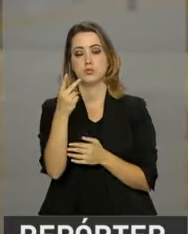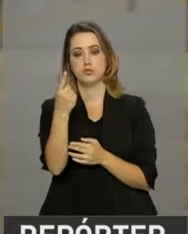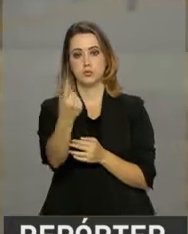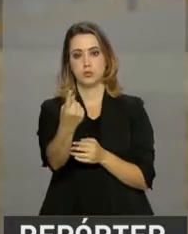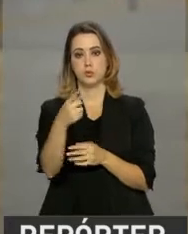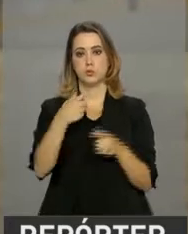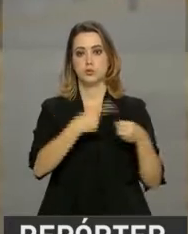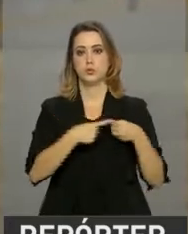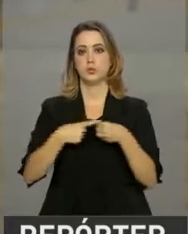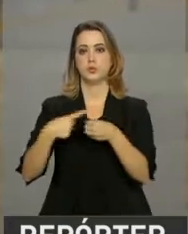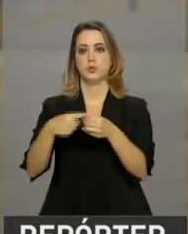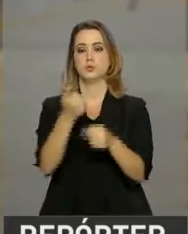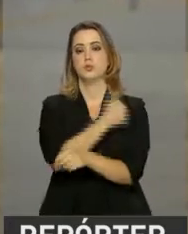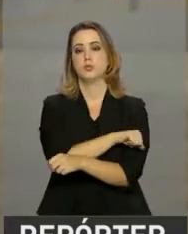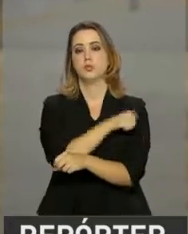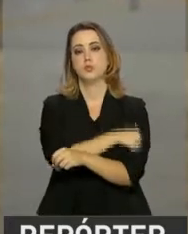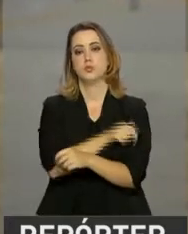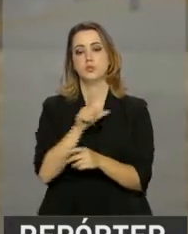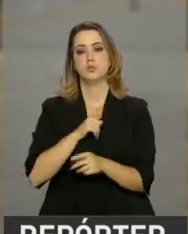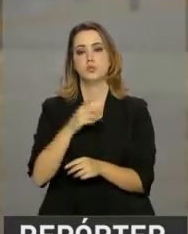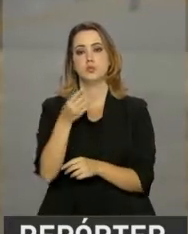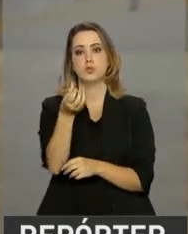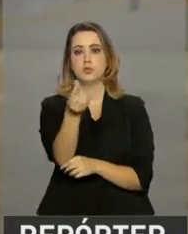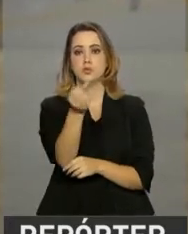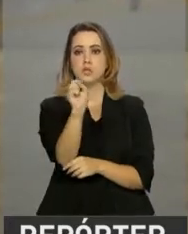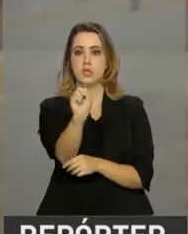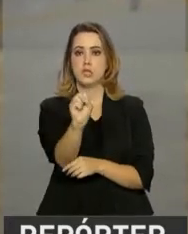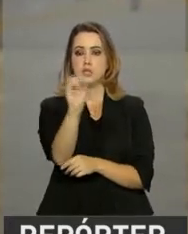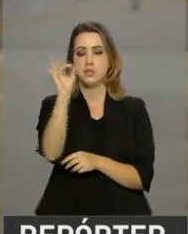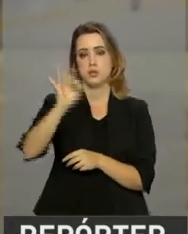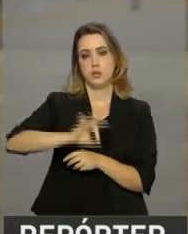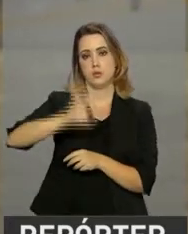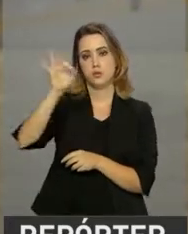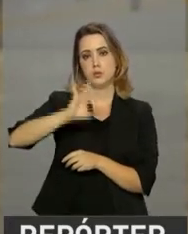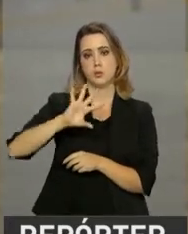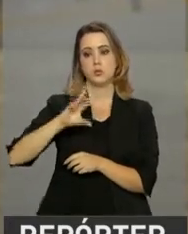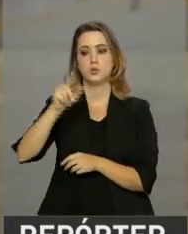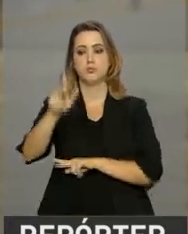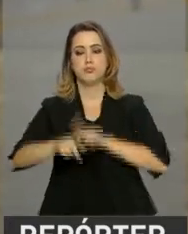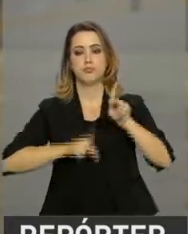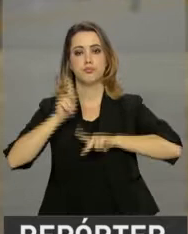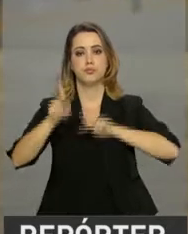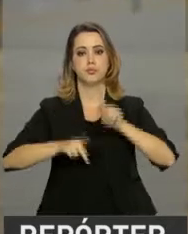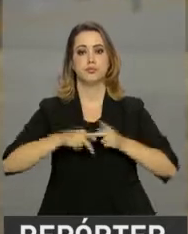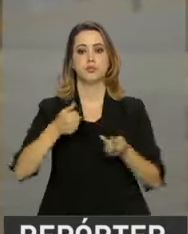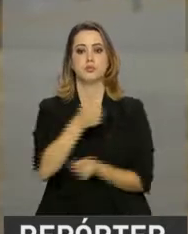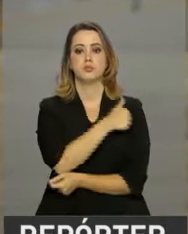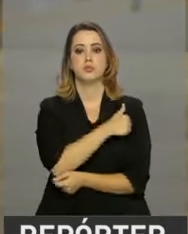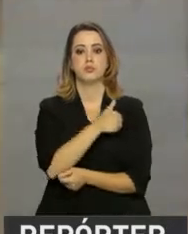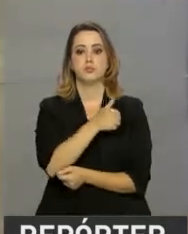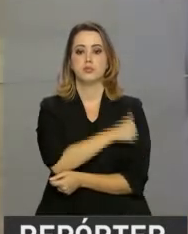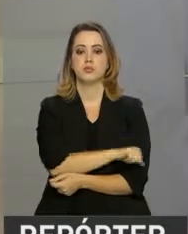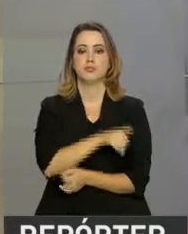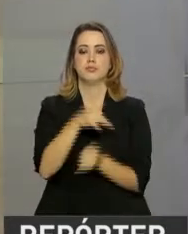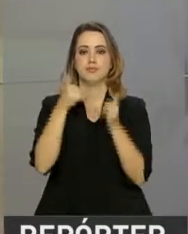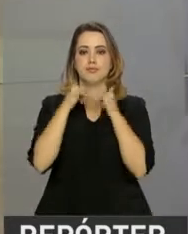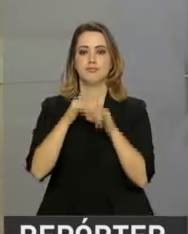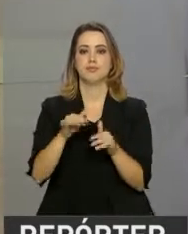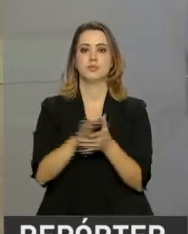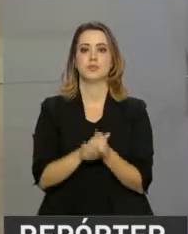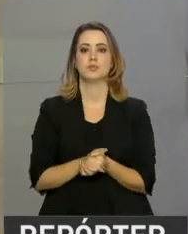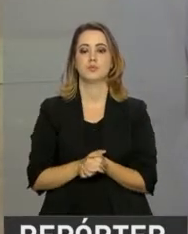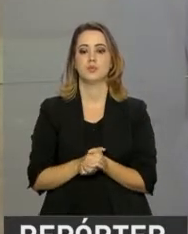do rio de janeiro que concentra 1 68% da população do estado eu voto com você não estou dizendo